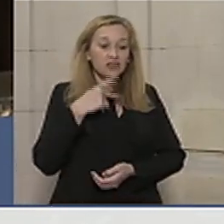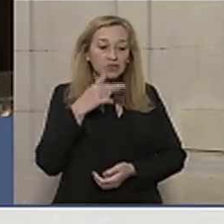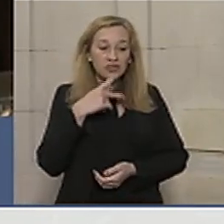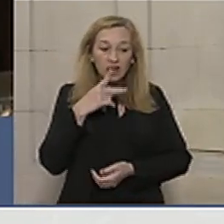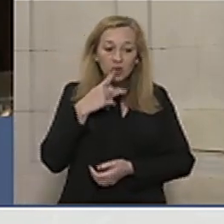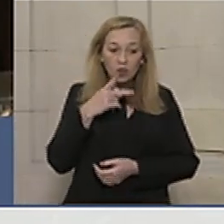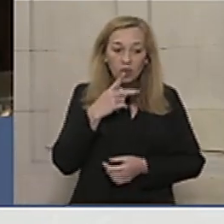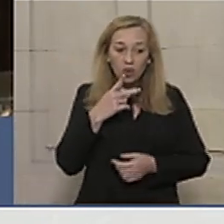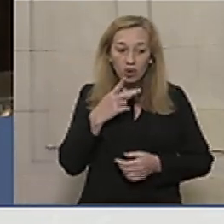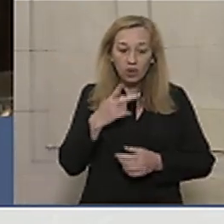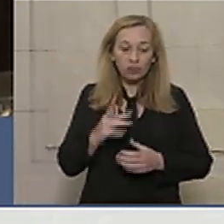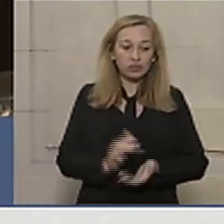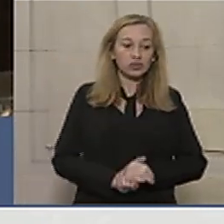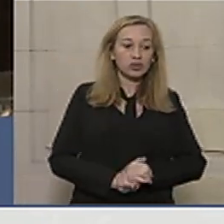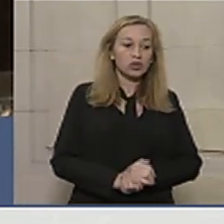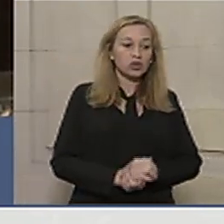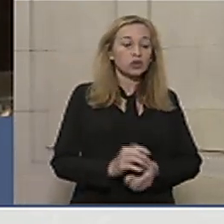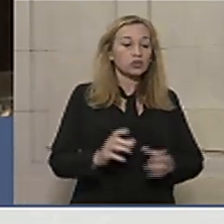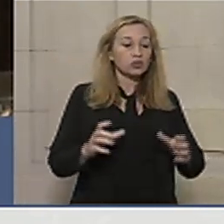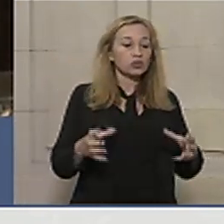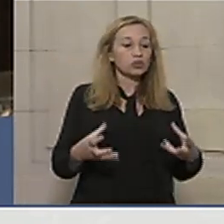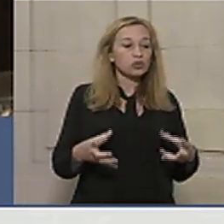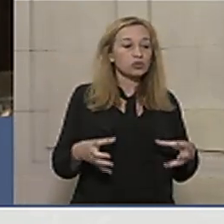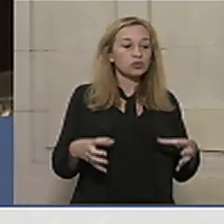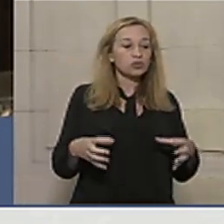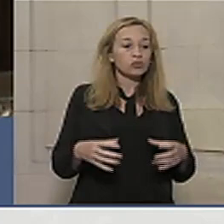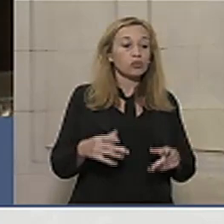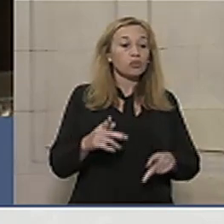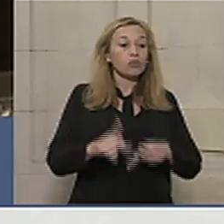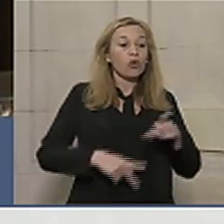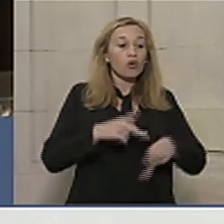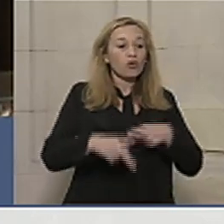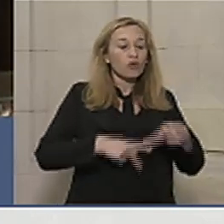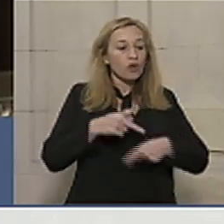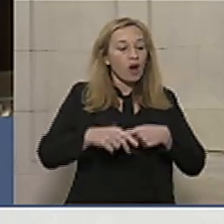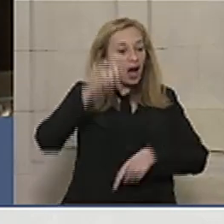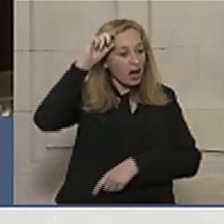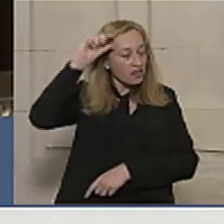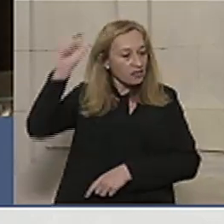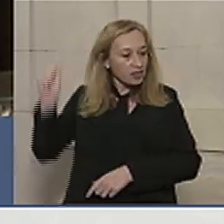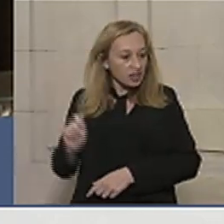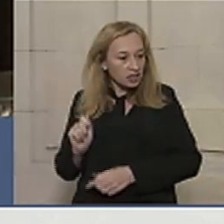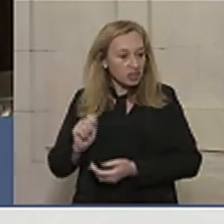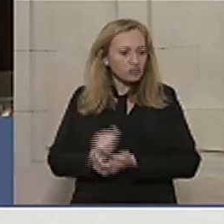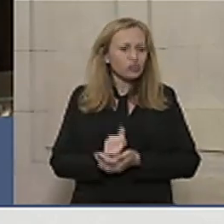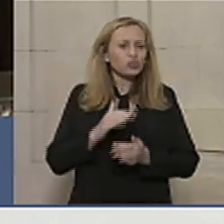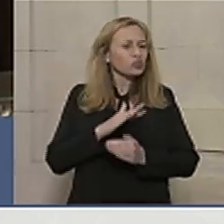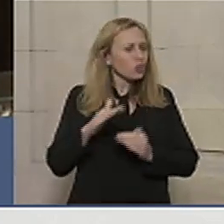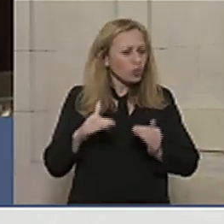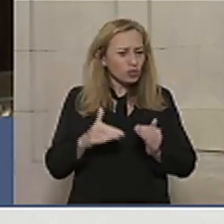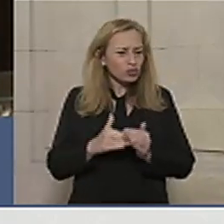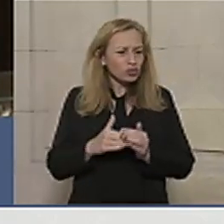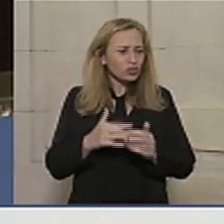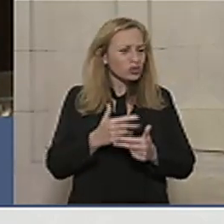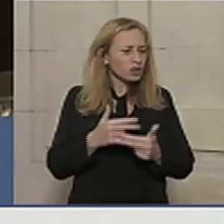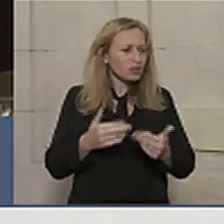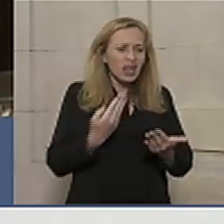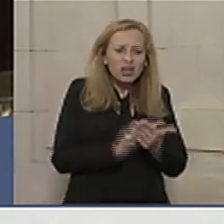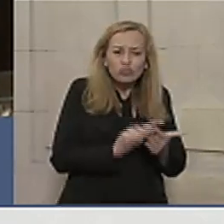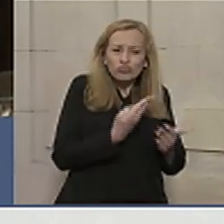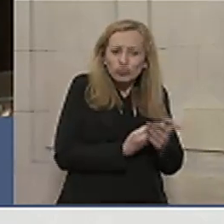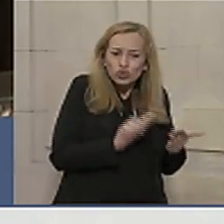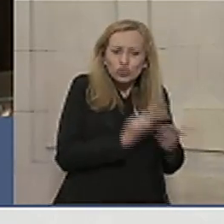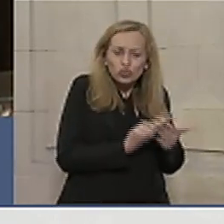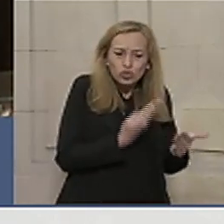povo africano, né? Então buscou todos os fundamentos para fazer o seu pronunciamento, como deve ser